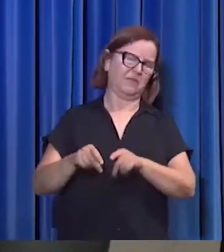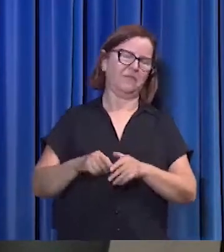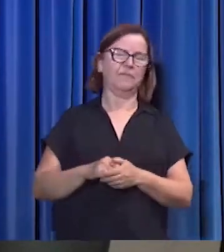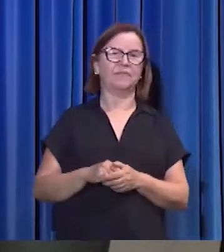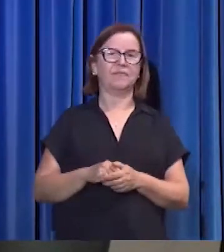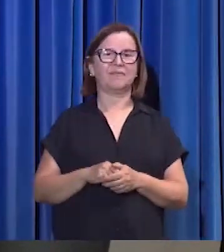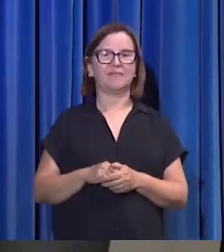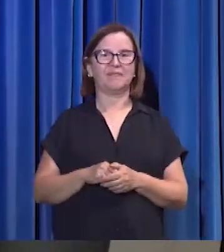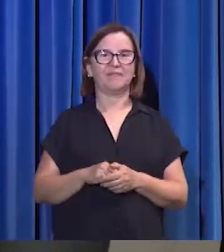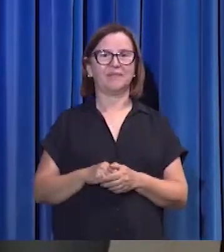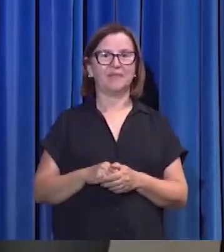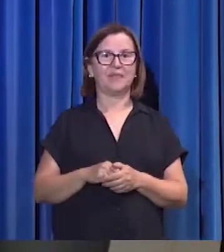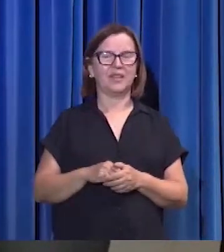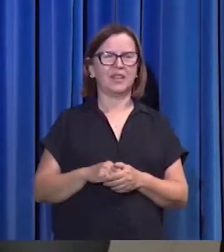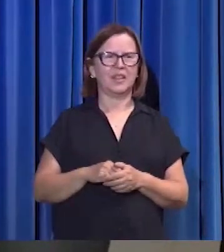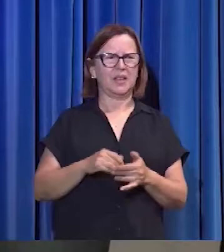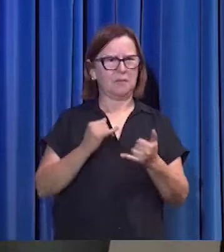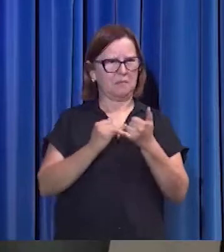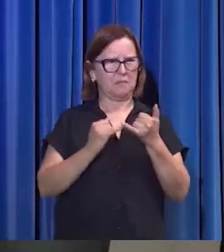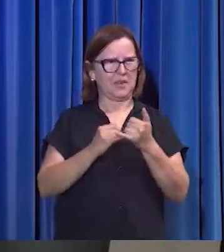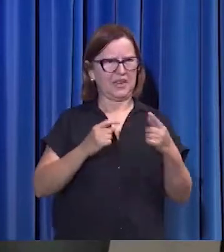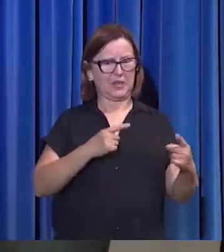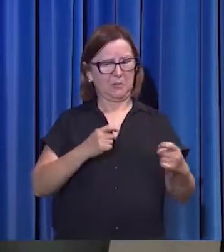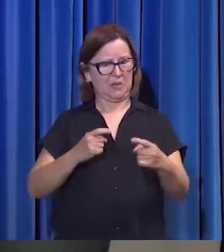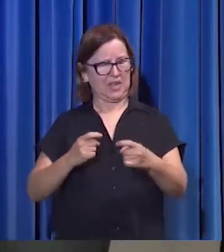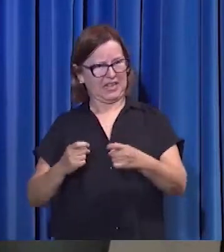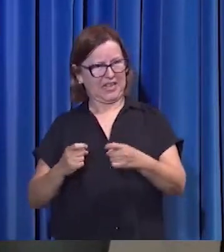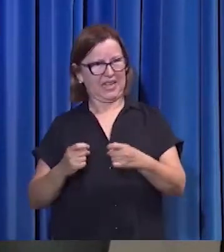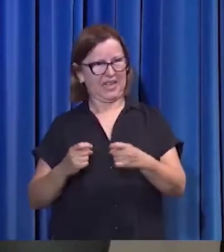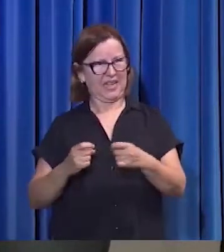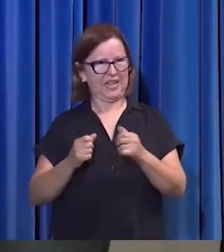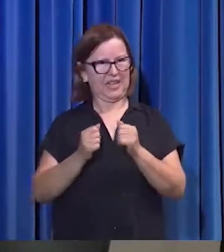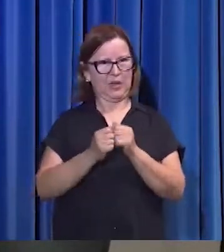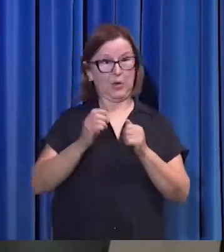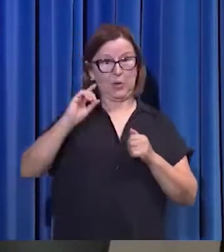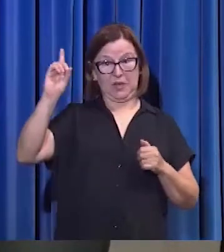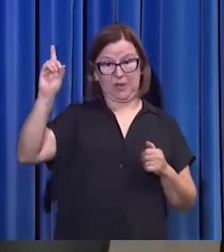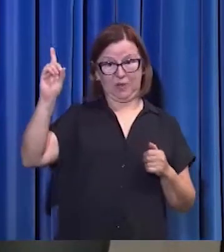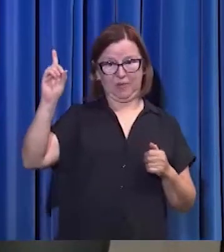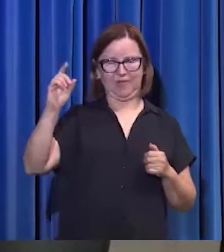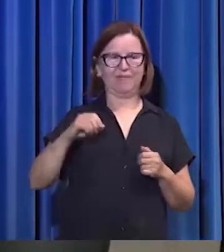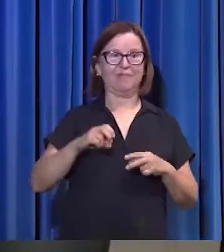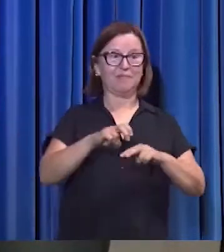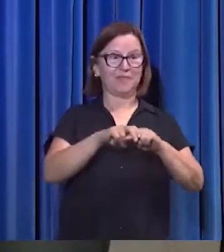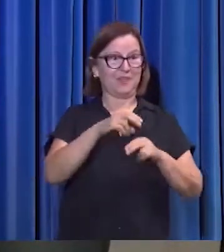Nós temos uma guerra com Deus. O pecado nos gerou